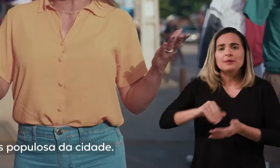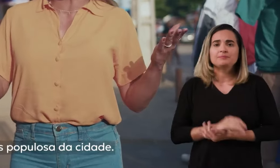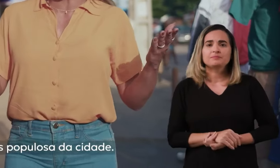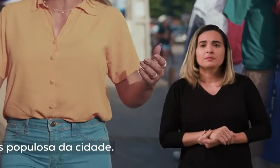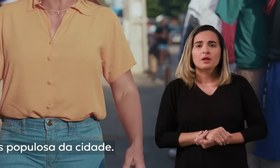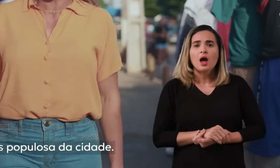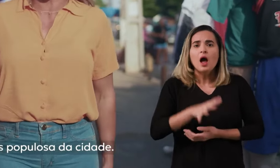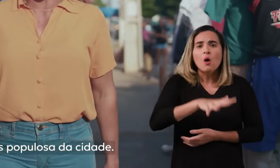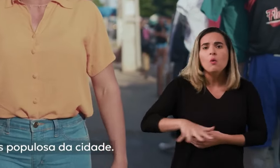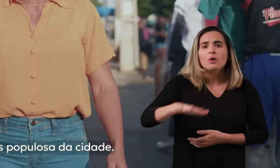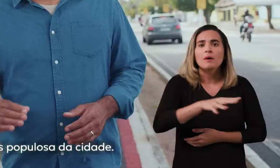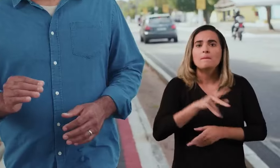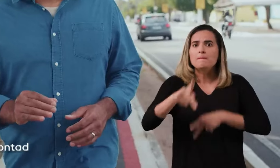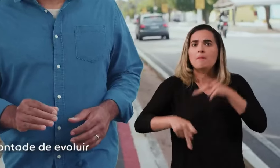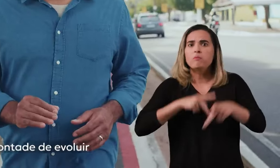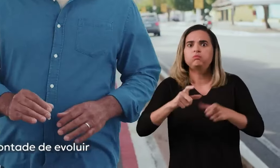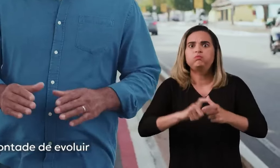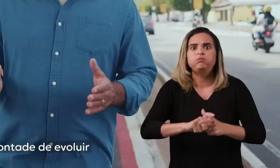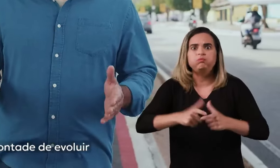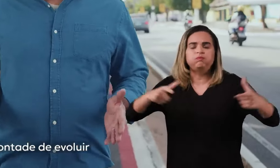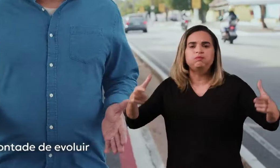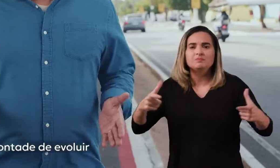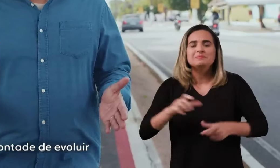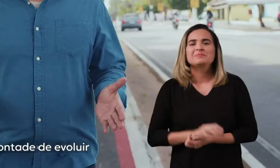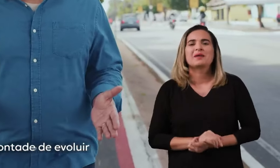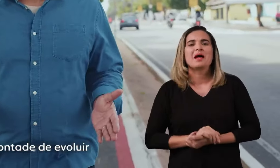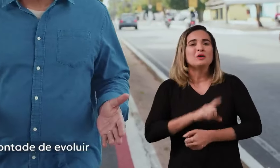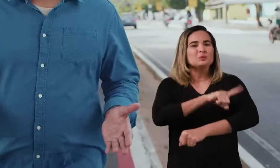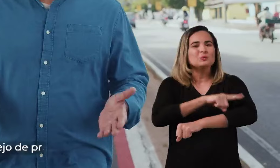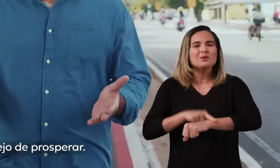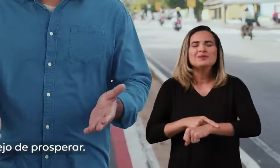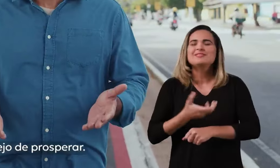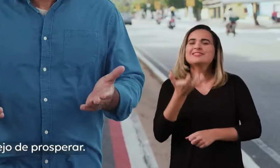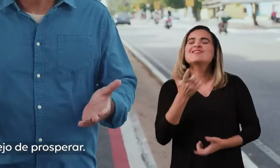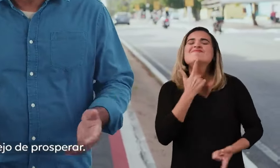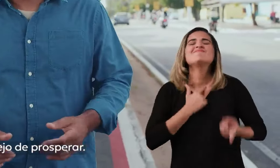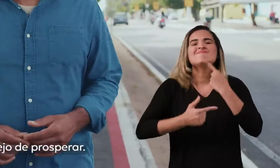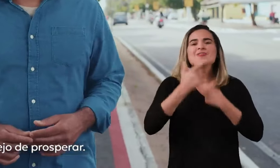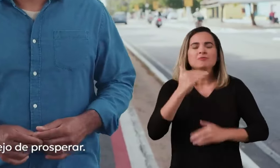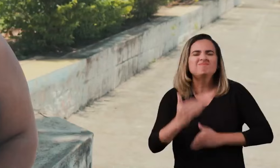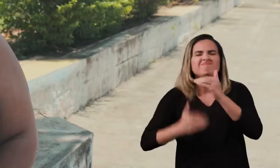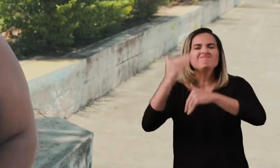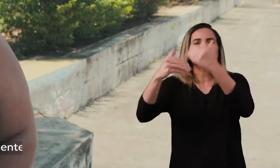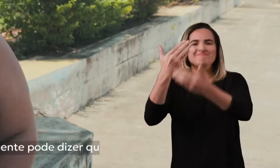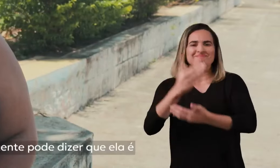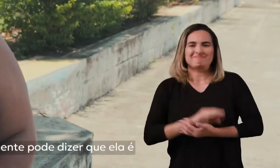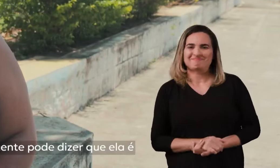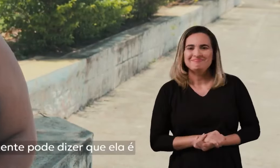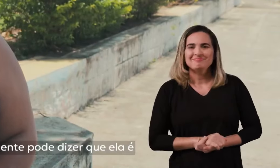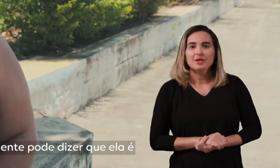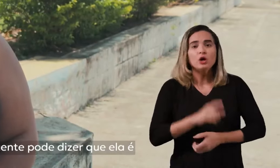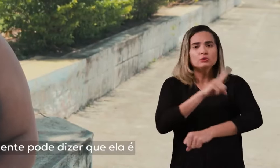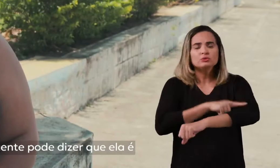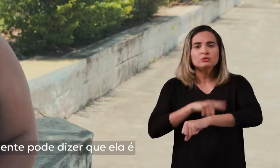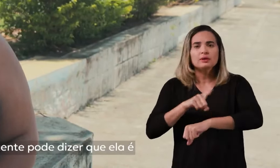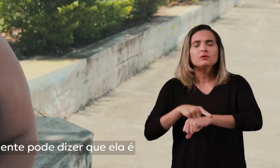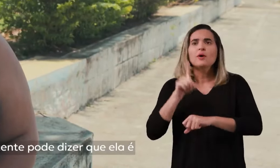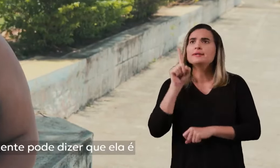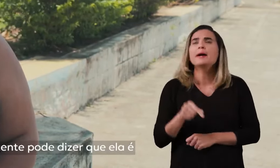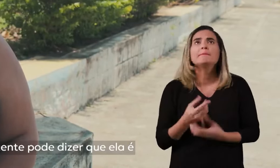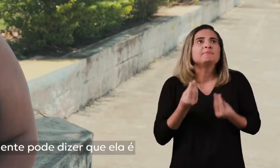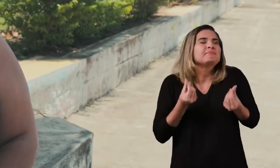é a zona mais populosa da cidade. ZN, é a vontade de evoluir e o desejo de prosperar. A Zona Norte, a gente pode dizer que ela